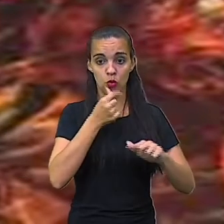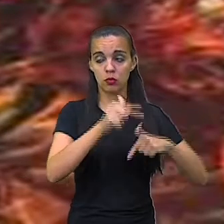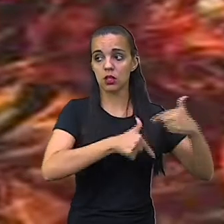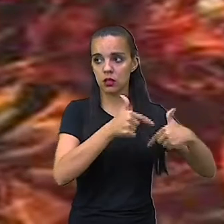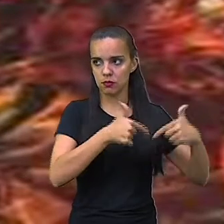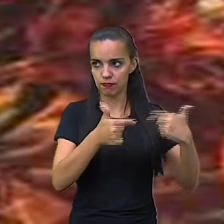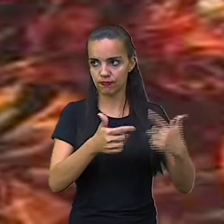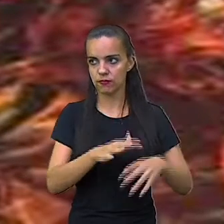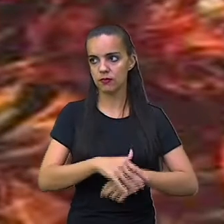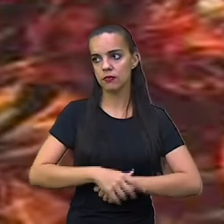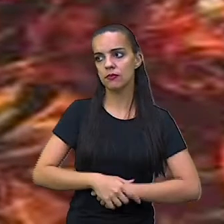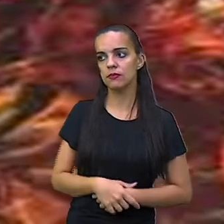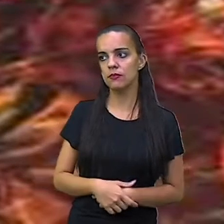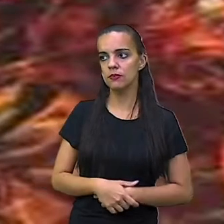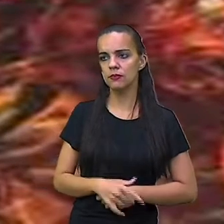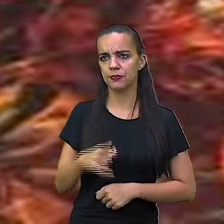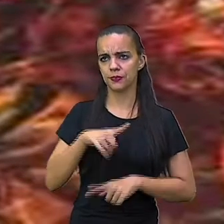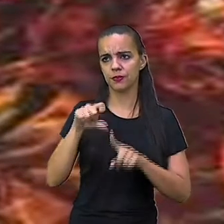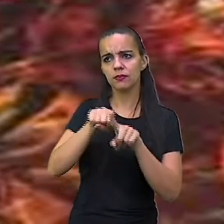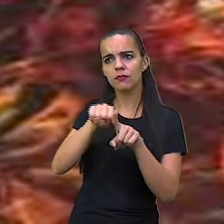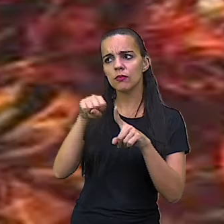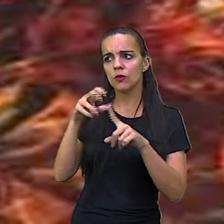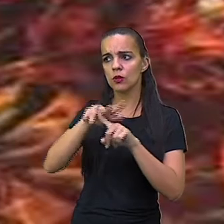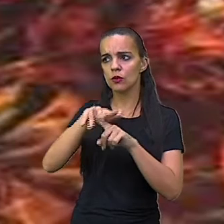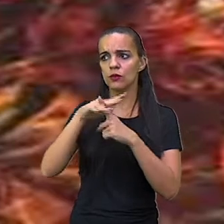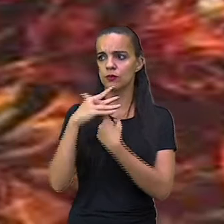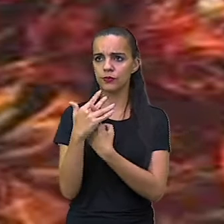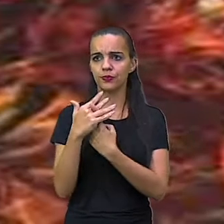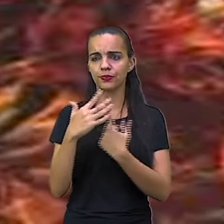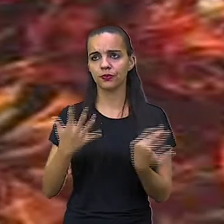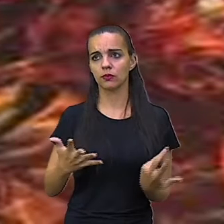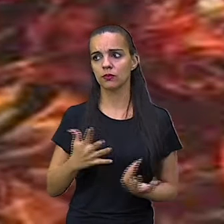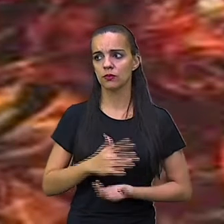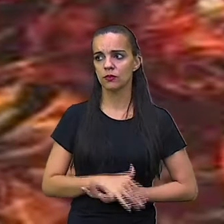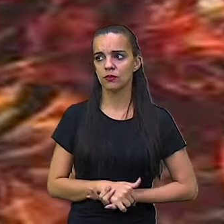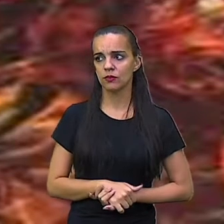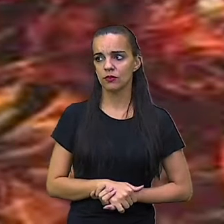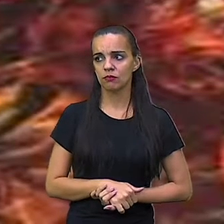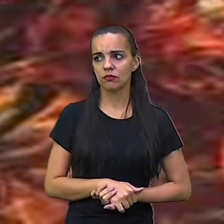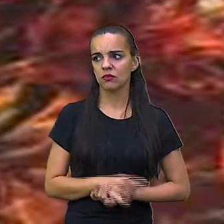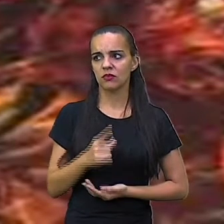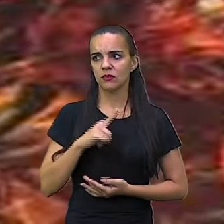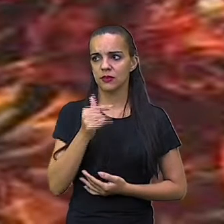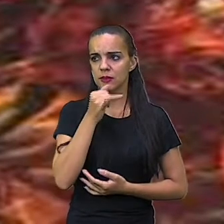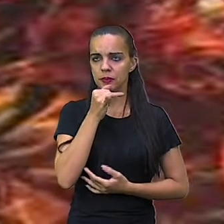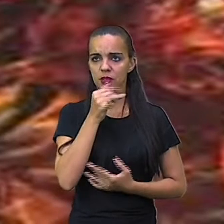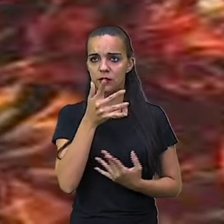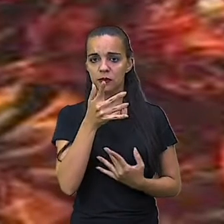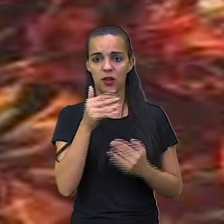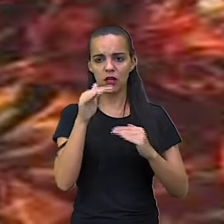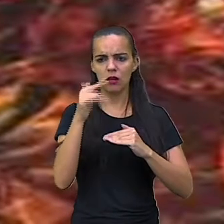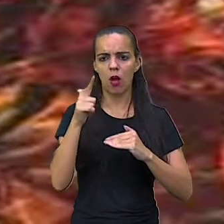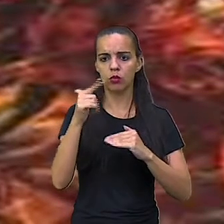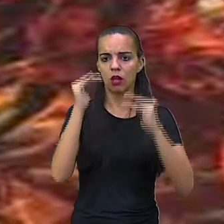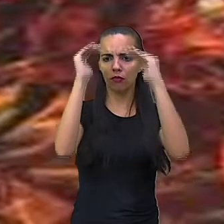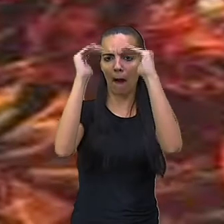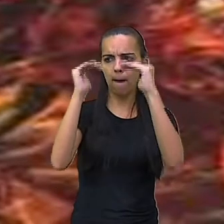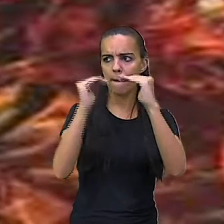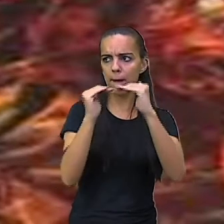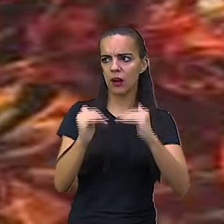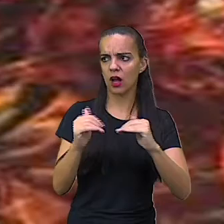trabalhadores. Então, no socialismo, não haverá classes, então todos